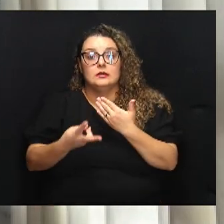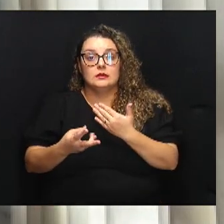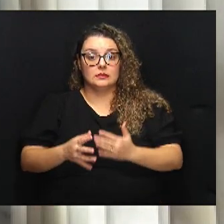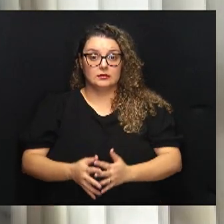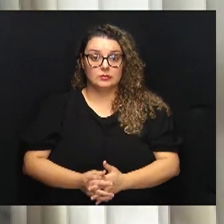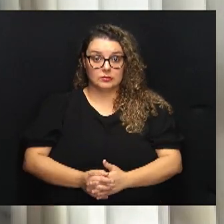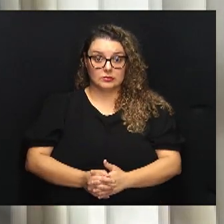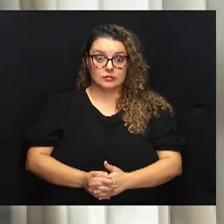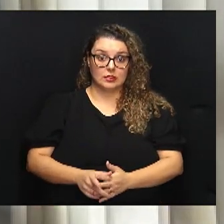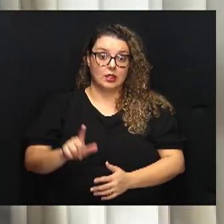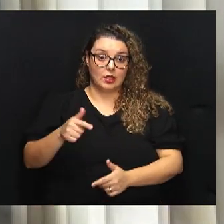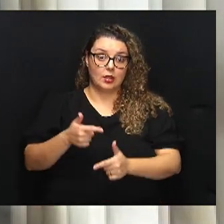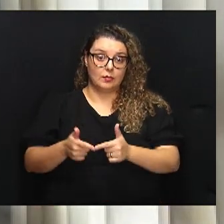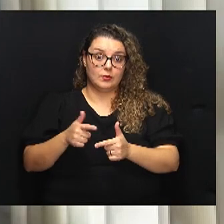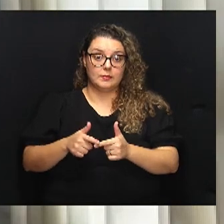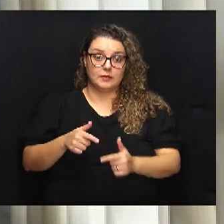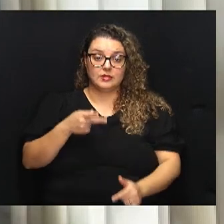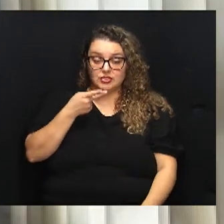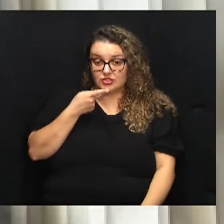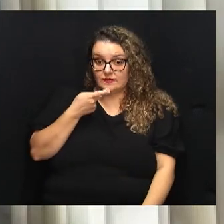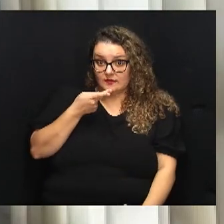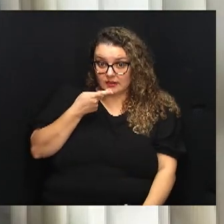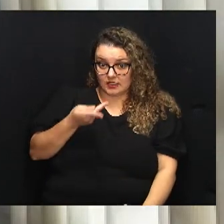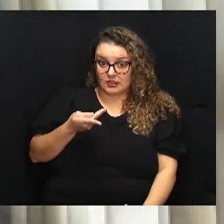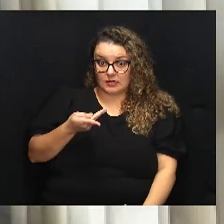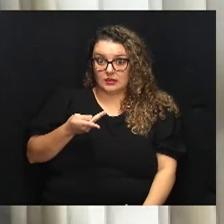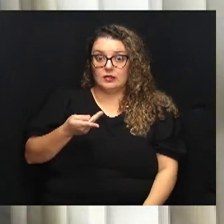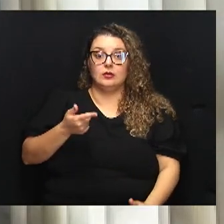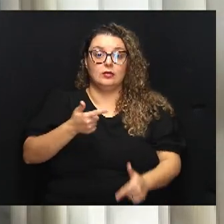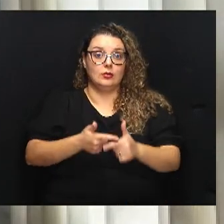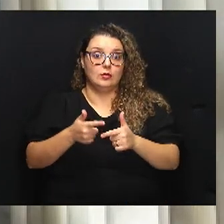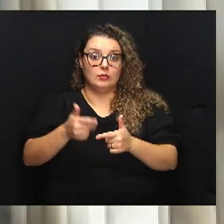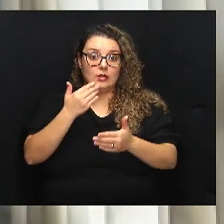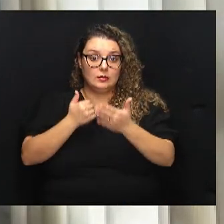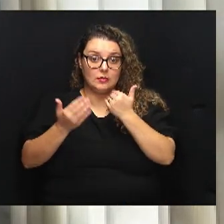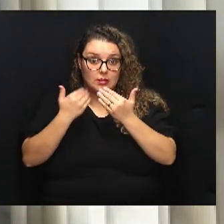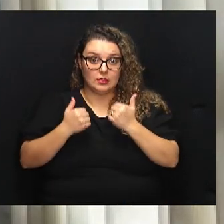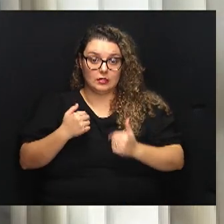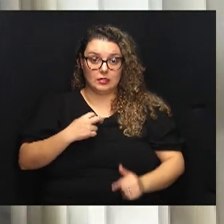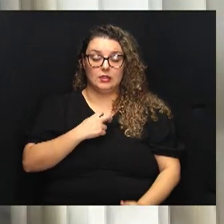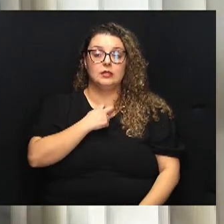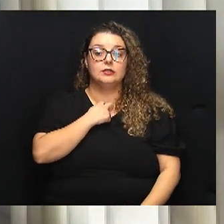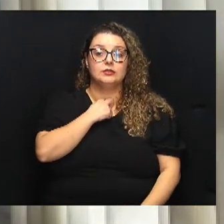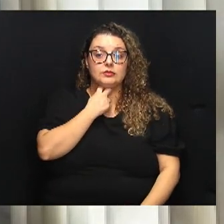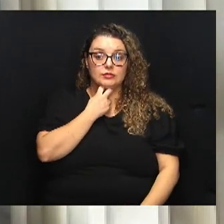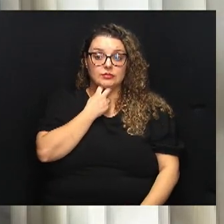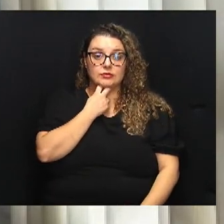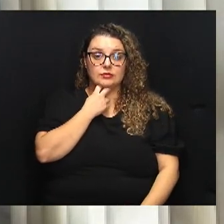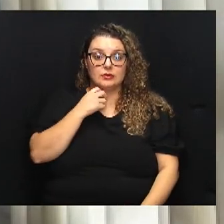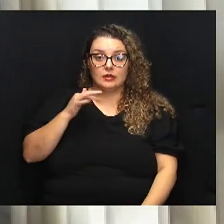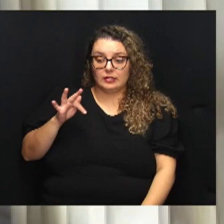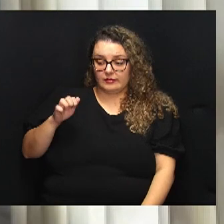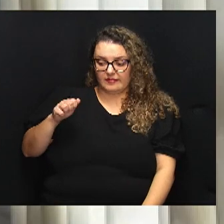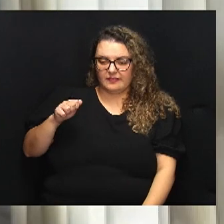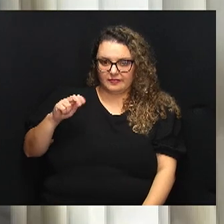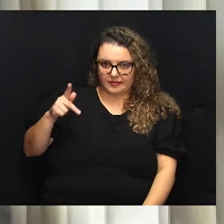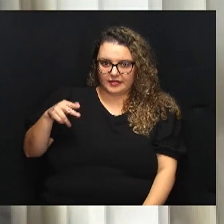um problema de dicção, um problema de alimentação e a voz totalmente fanha,